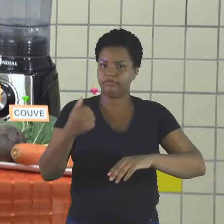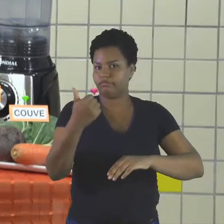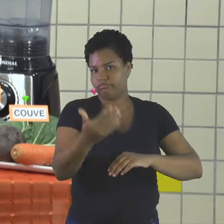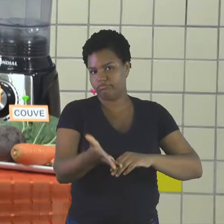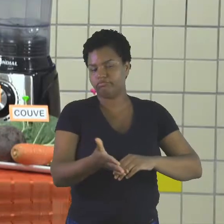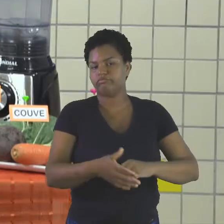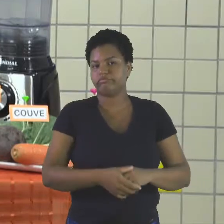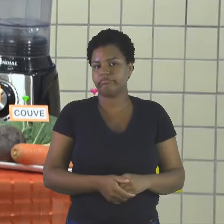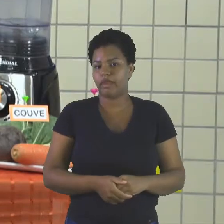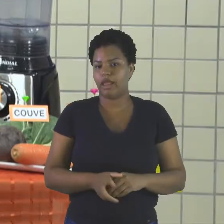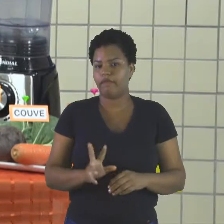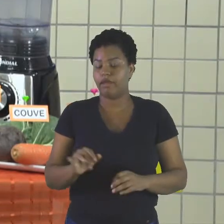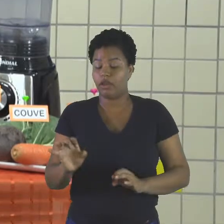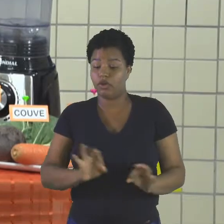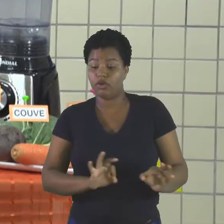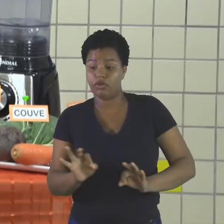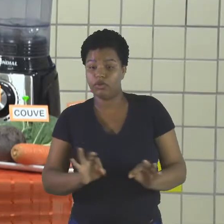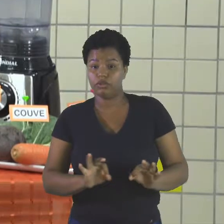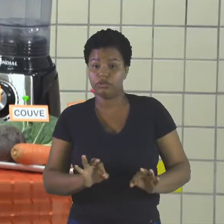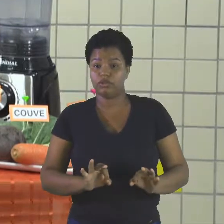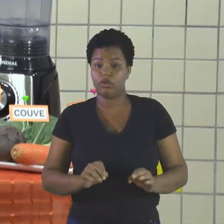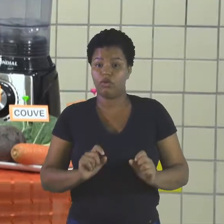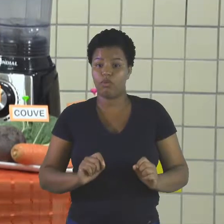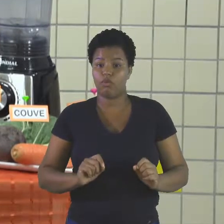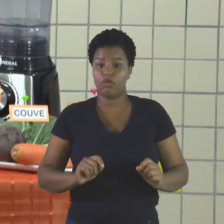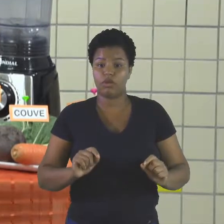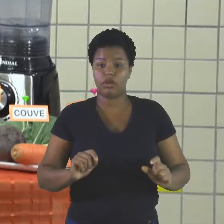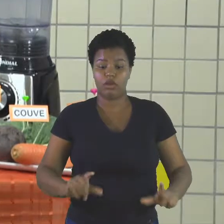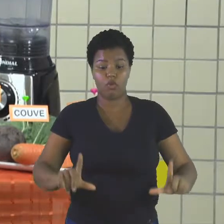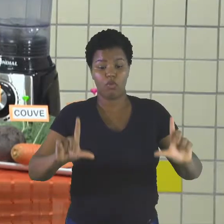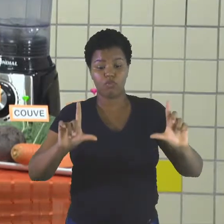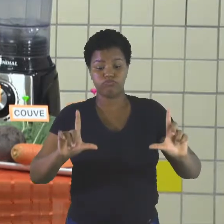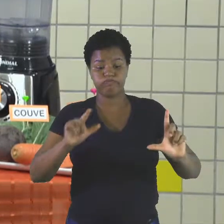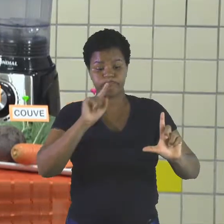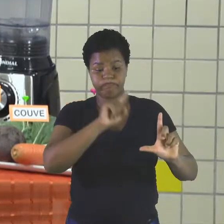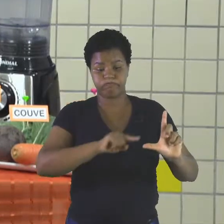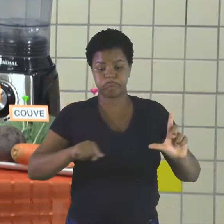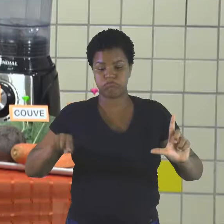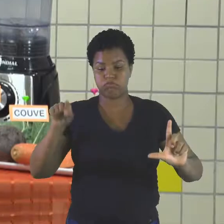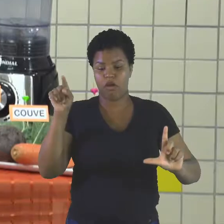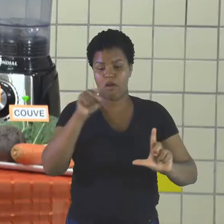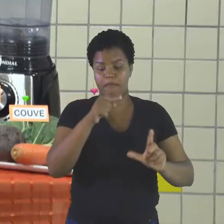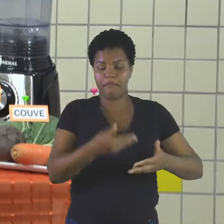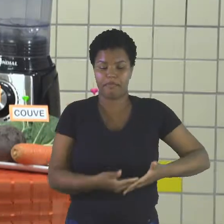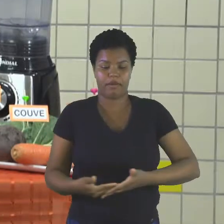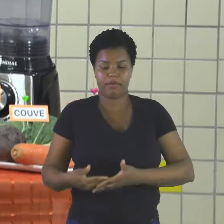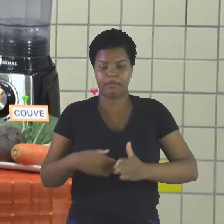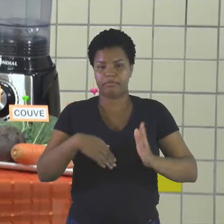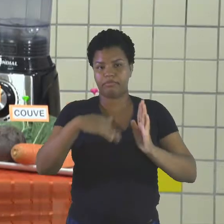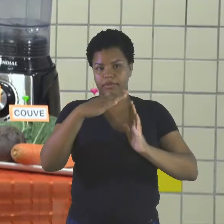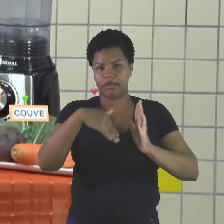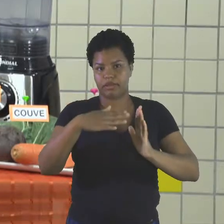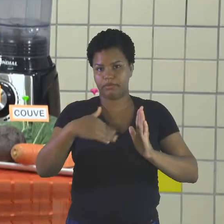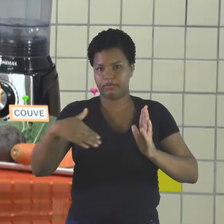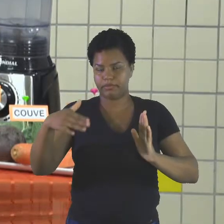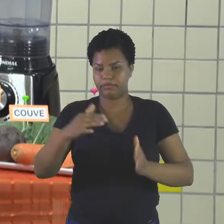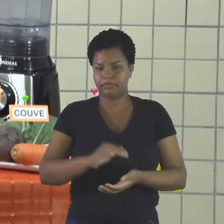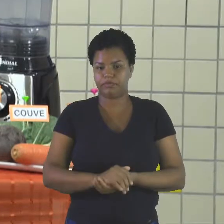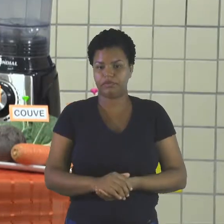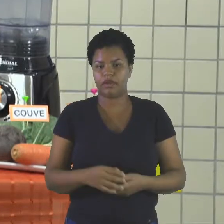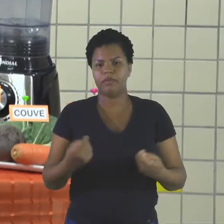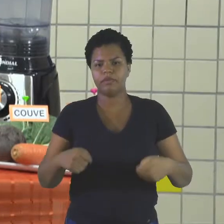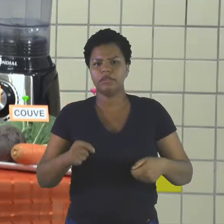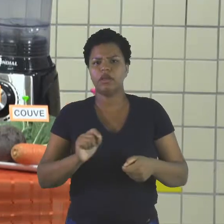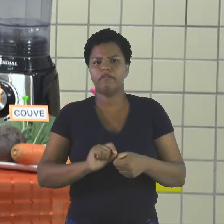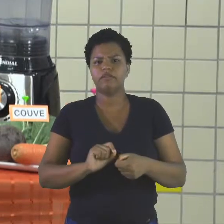lá você também vai organizar a tela para o bebê pintar o que que nós vamos precisar para fazer essa tela nós vamos